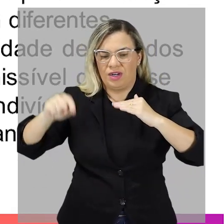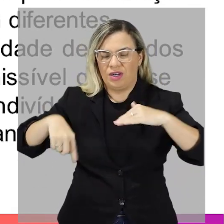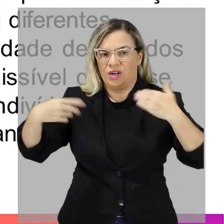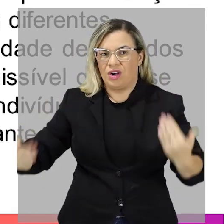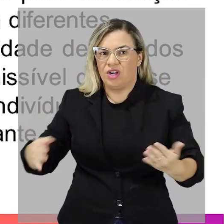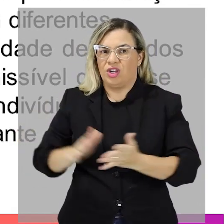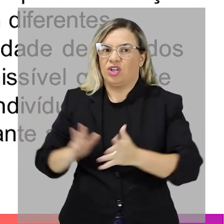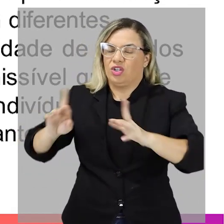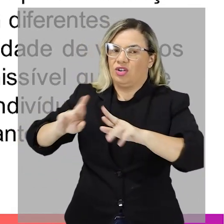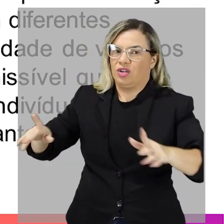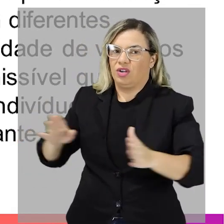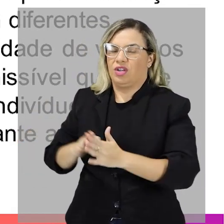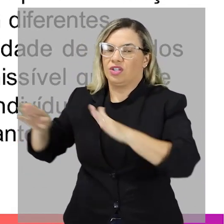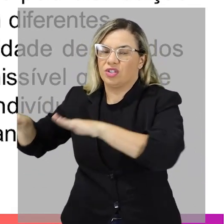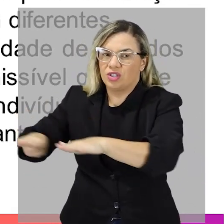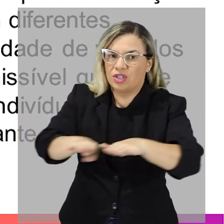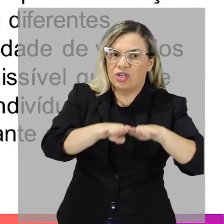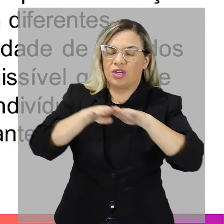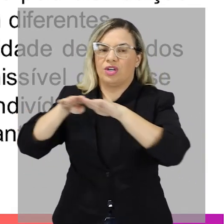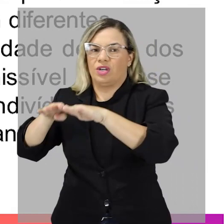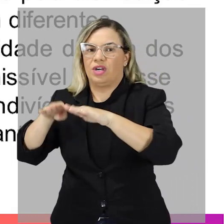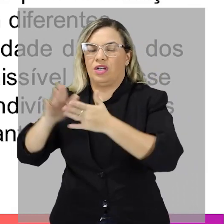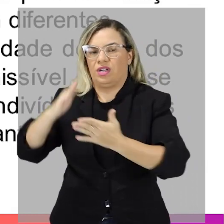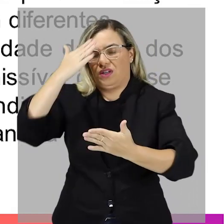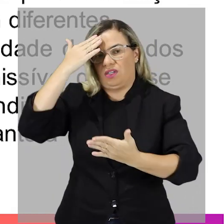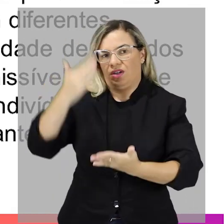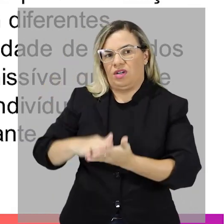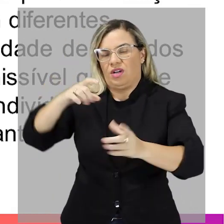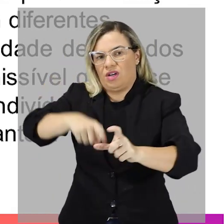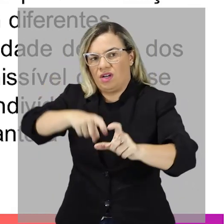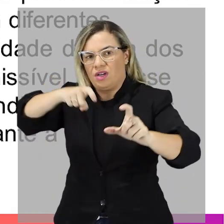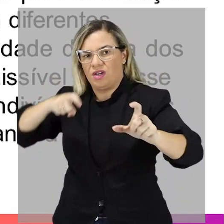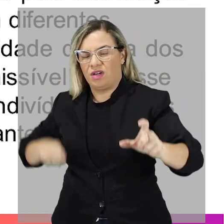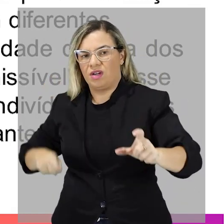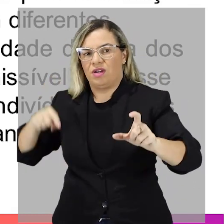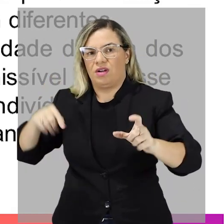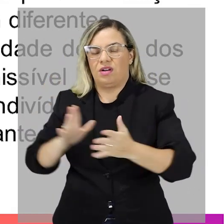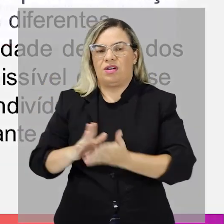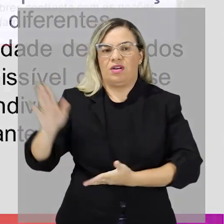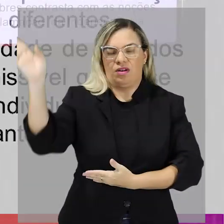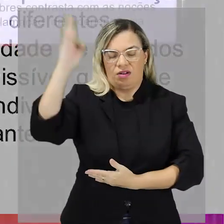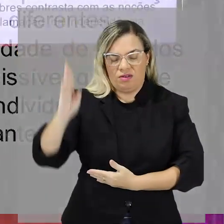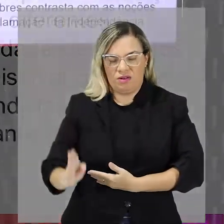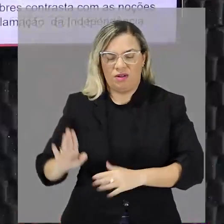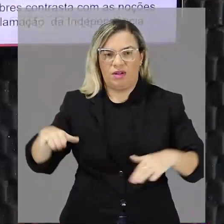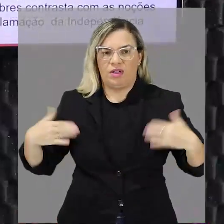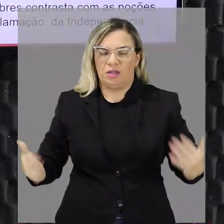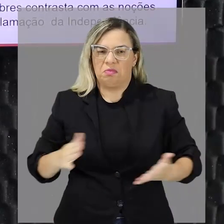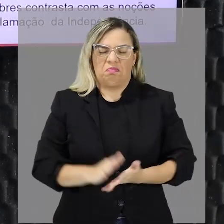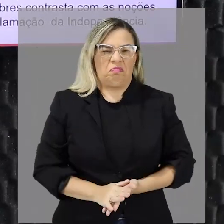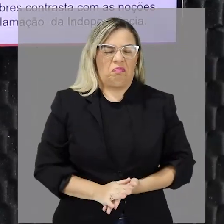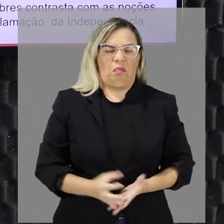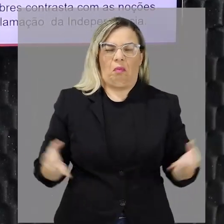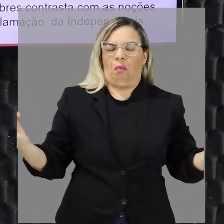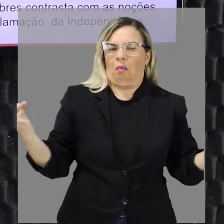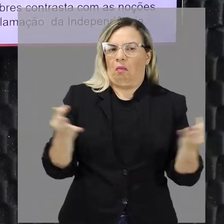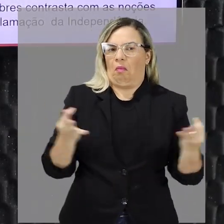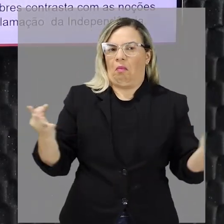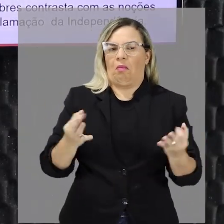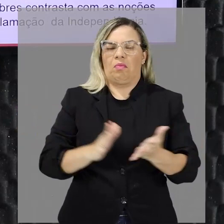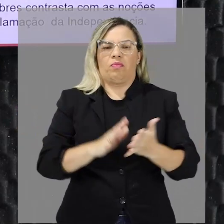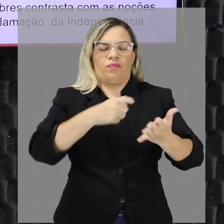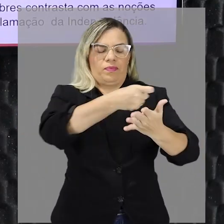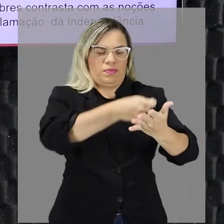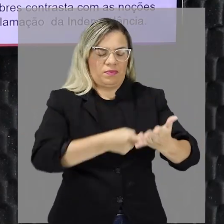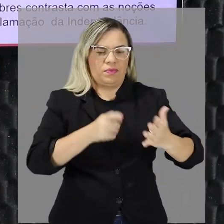igualdade defendidas durante a proclamação da independência. Excelente